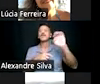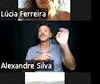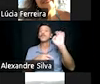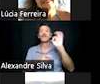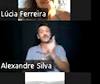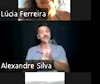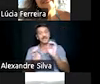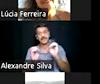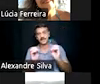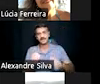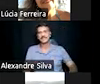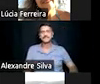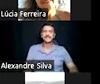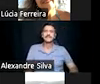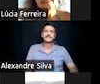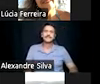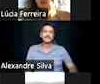é?